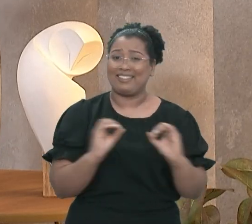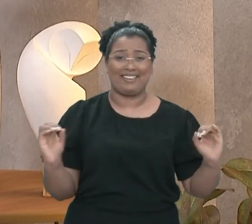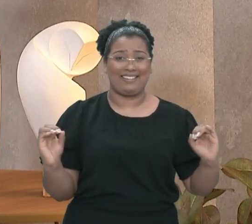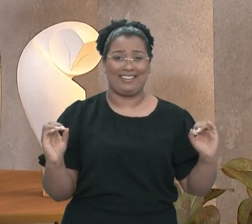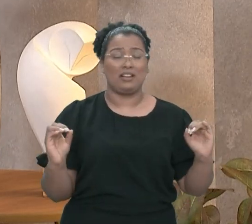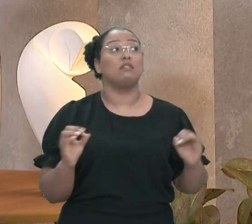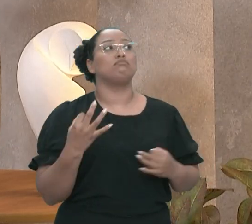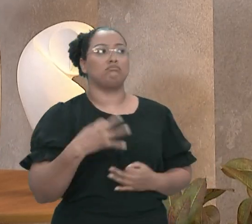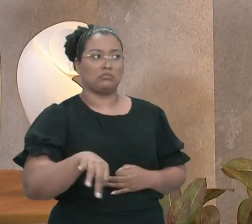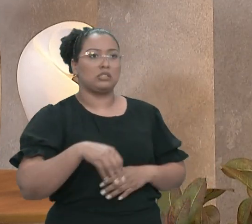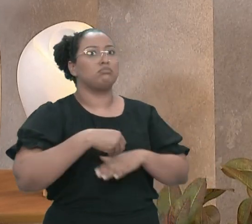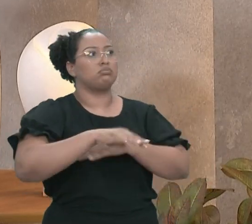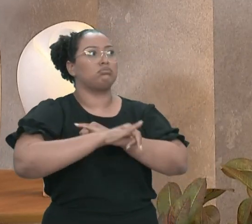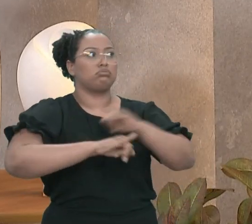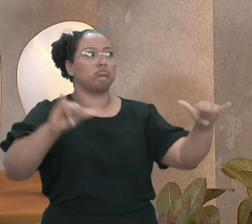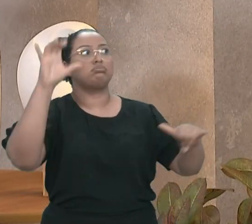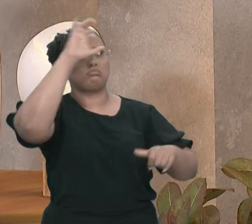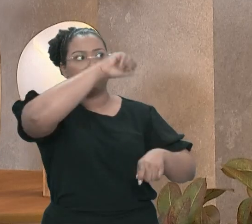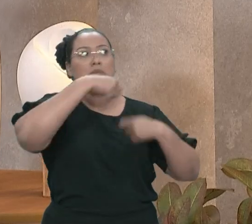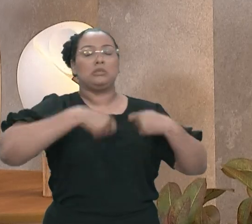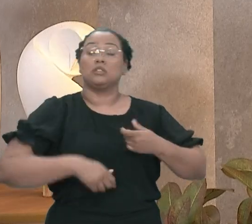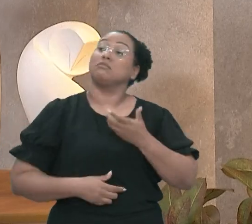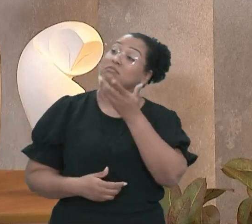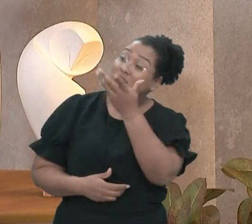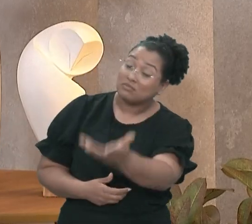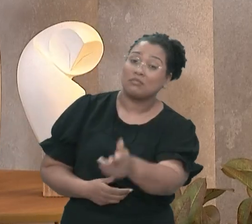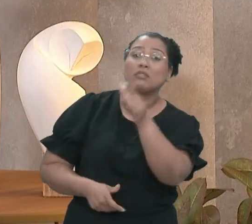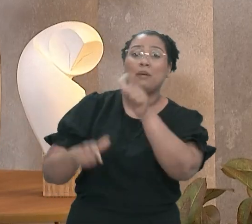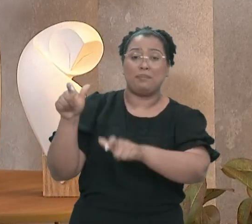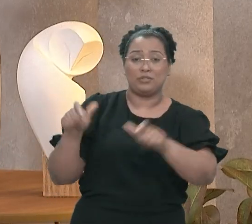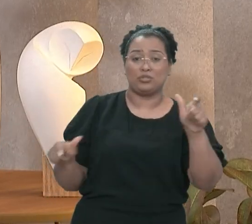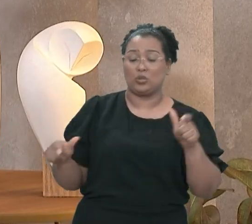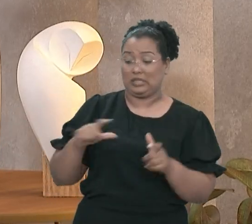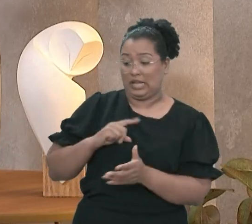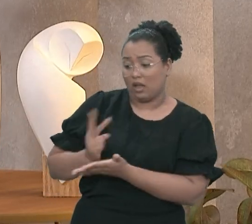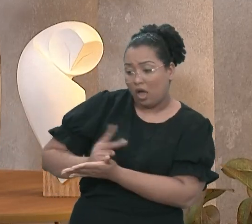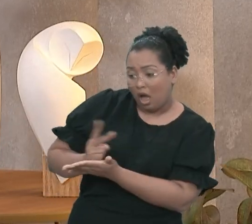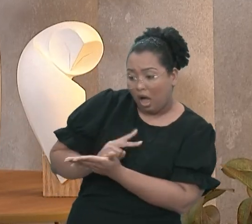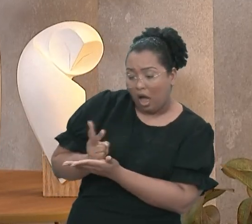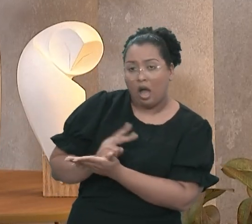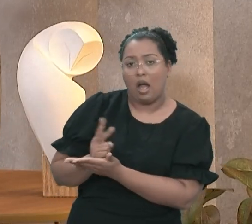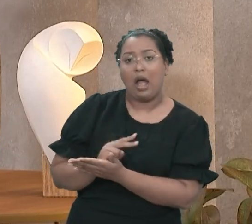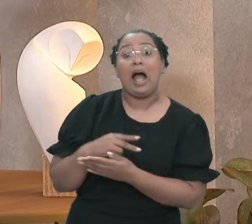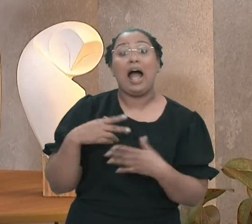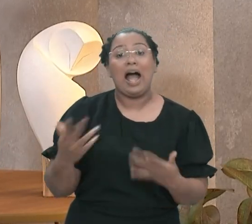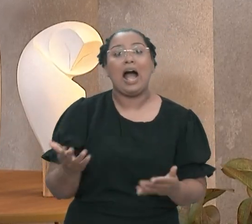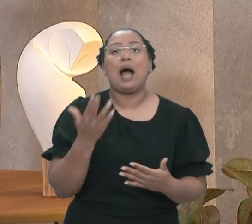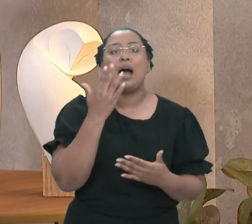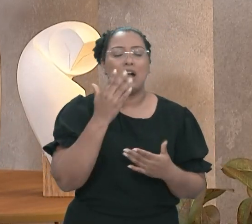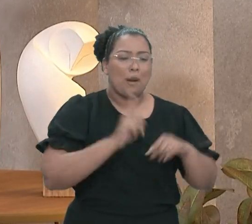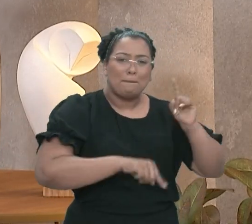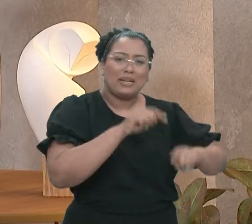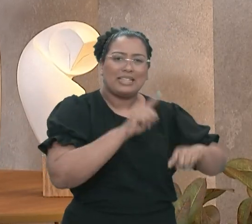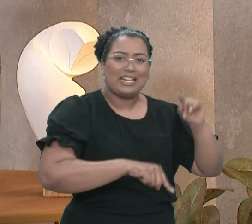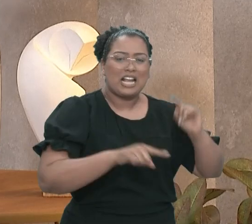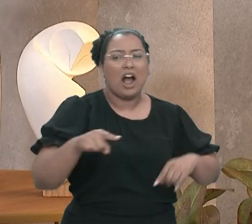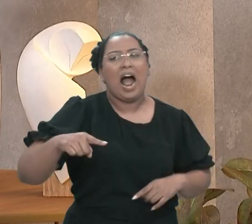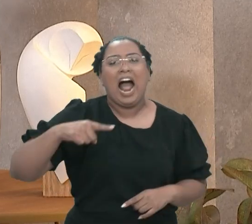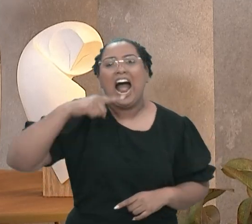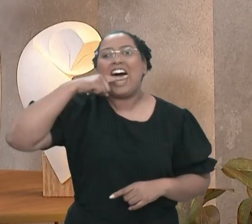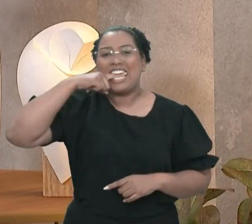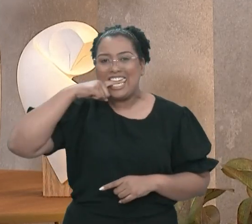gente destacar isso. Exato. Ou quando tem a crise, as pessoas erroneamente querem colocar algum objeto na boca, porque eles pensam assim, eu